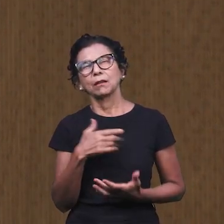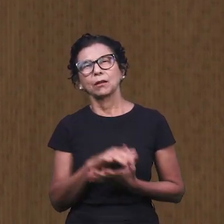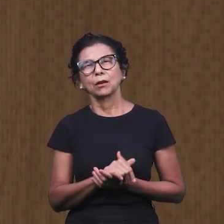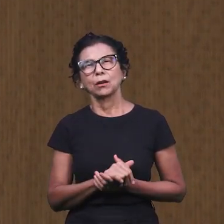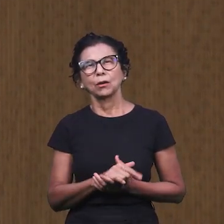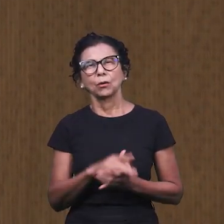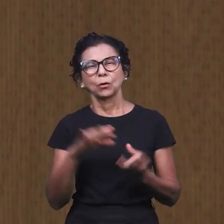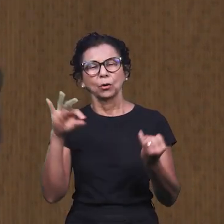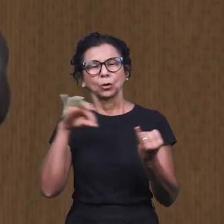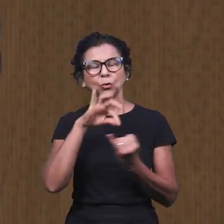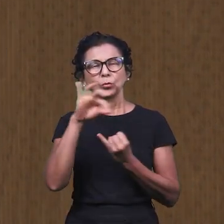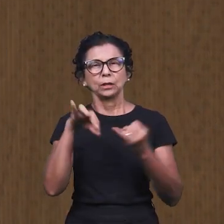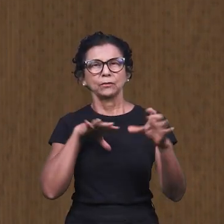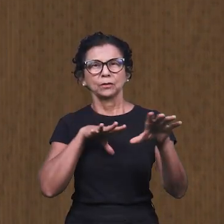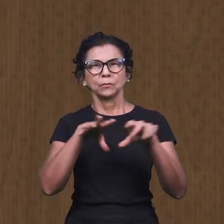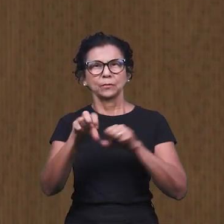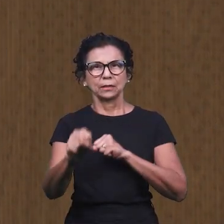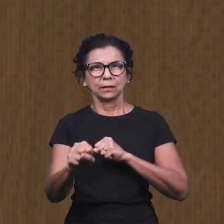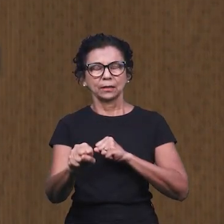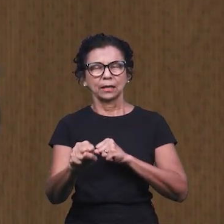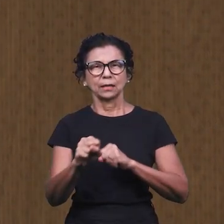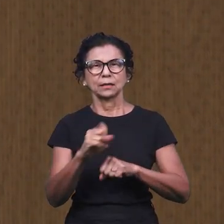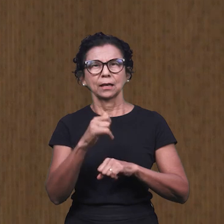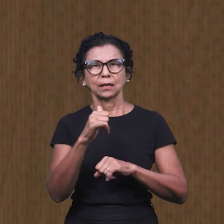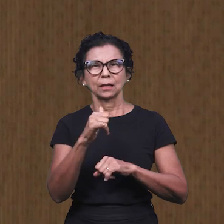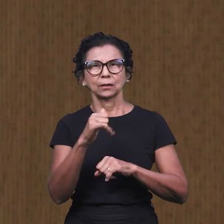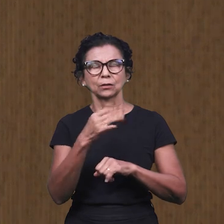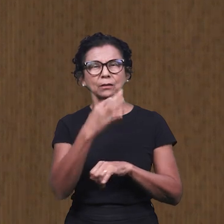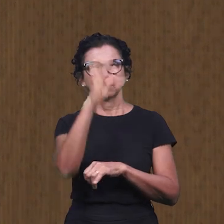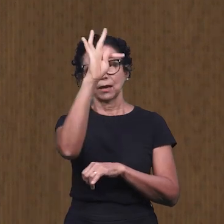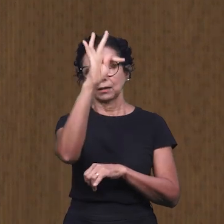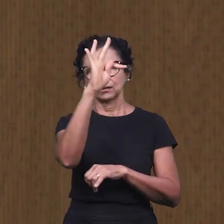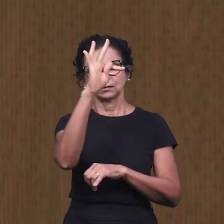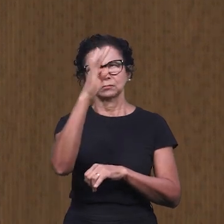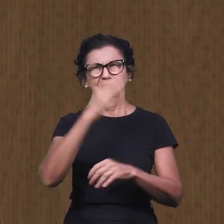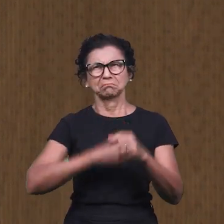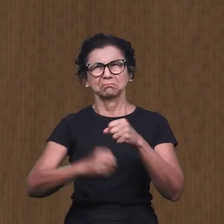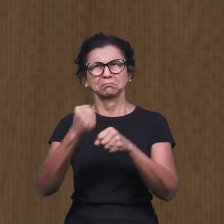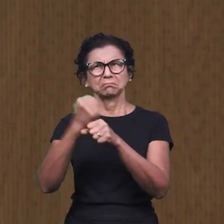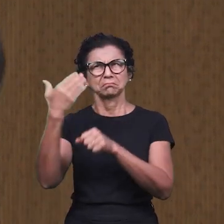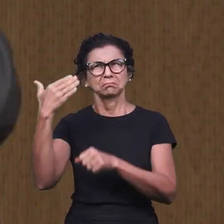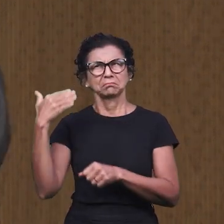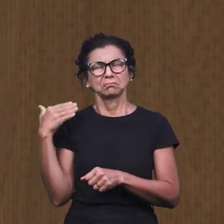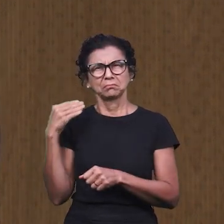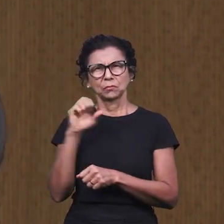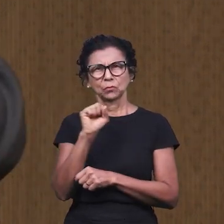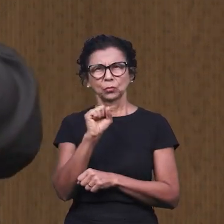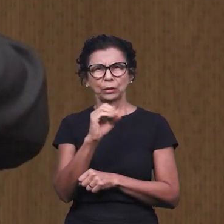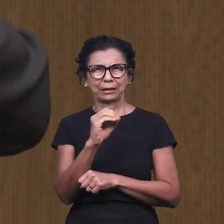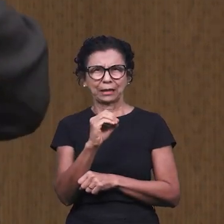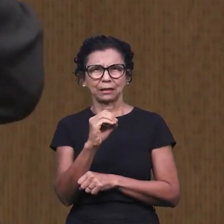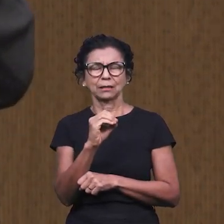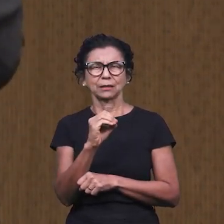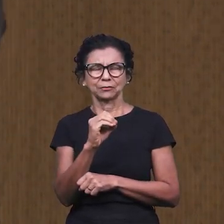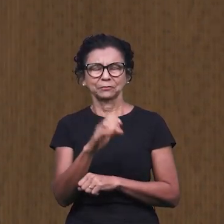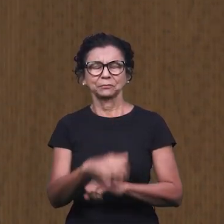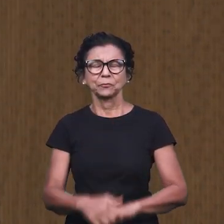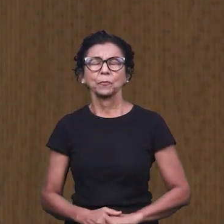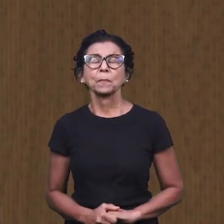Não vai não é o pastor Edson Ian que define. Não, tudo passou pelo presbitério e daí aí nós